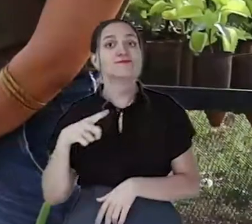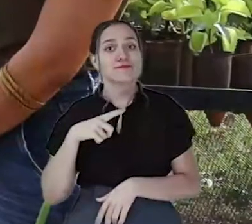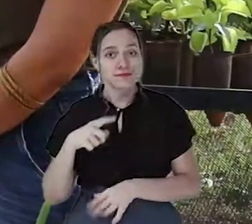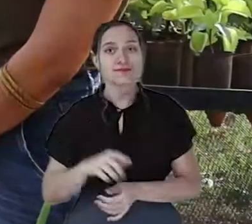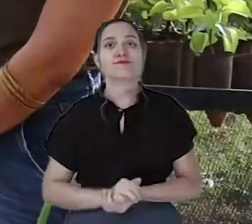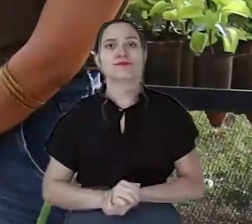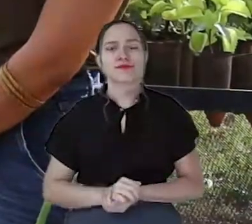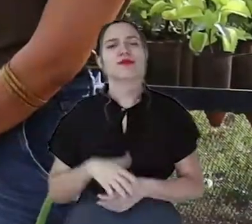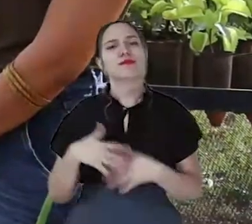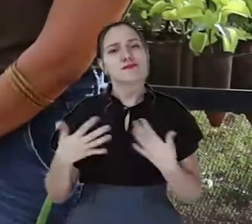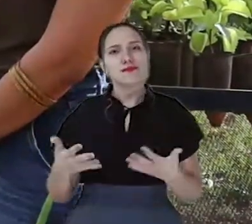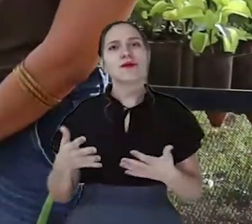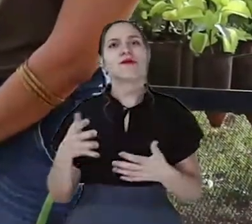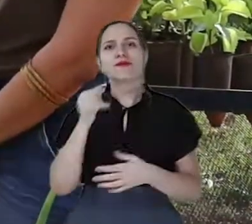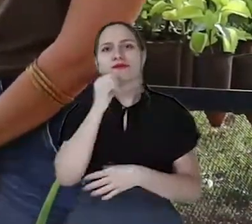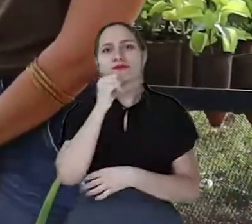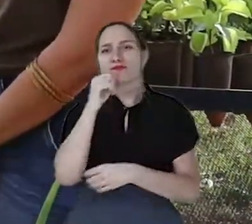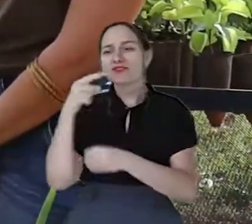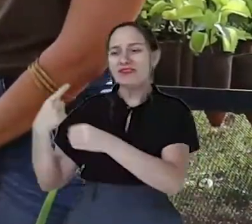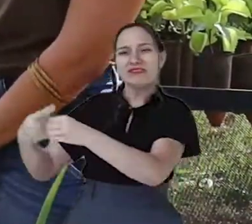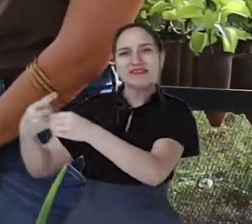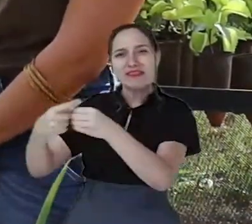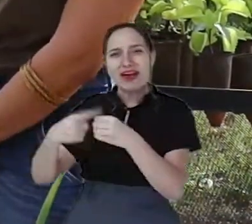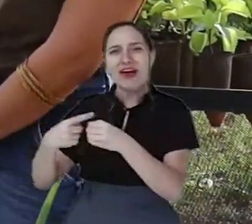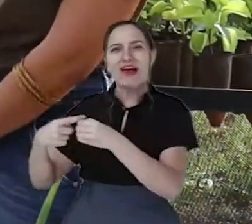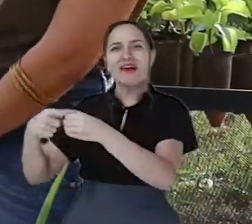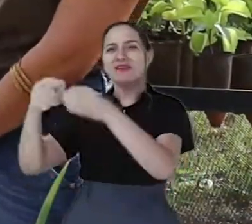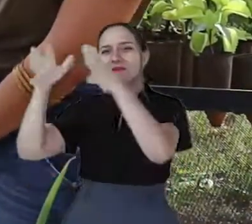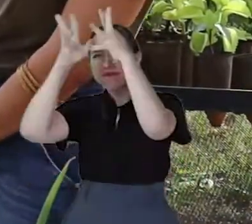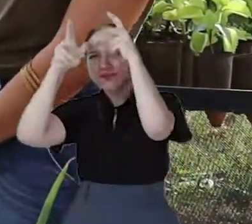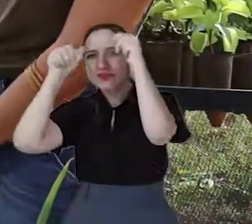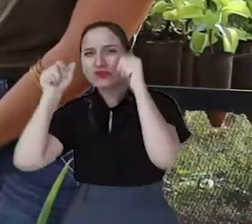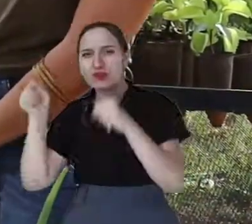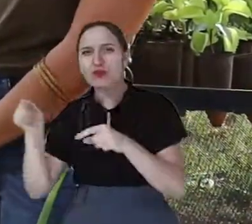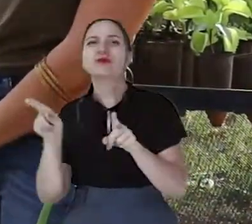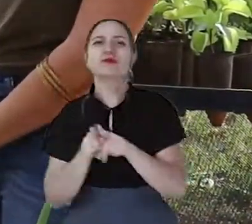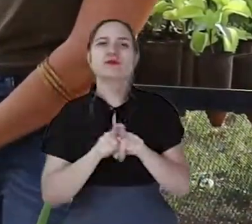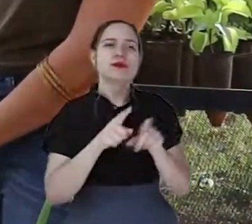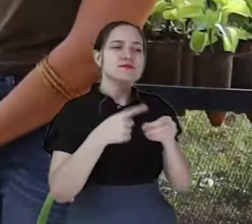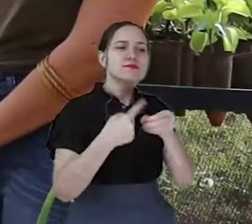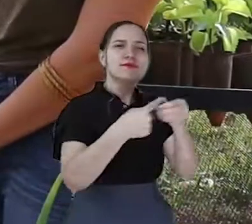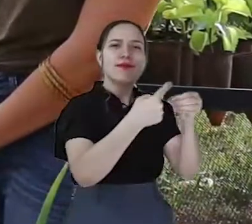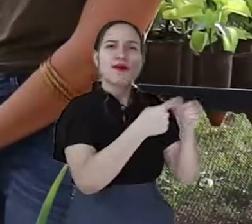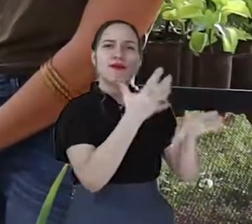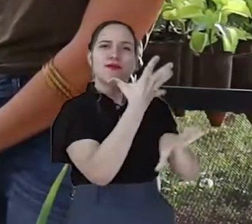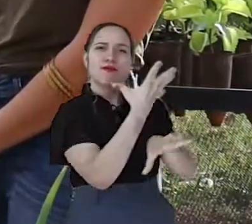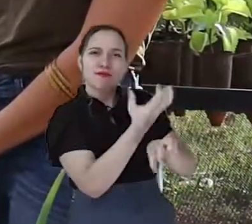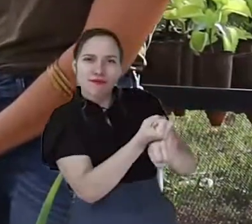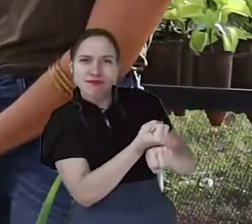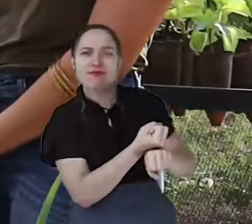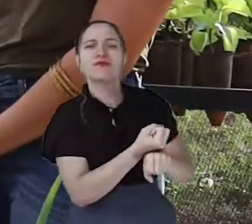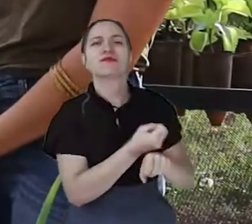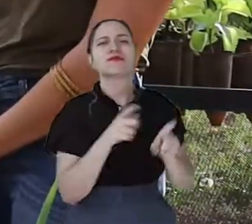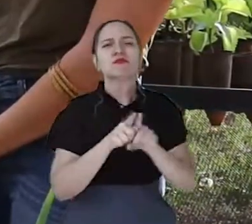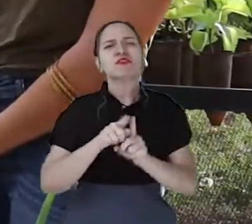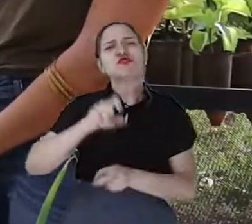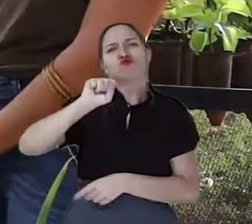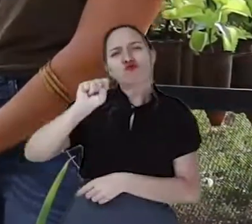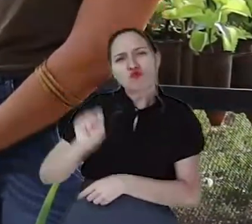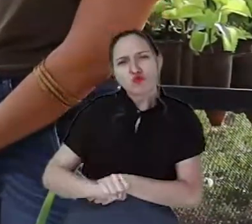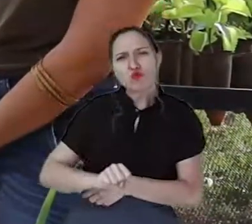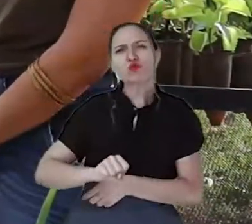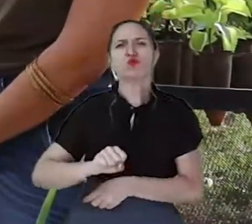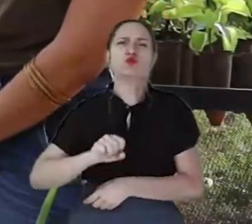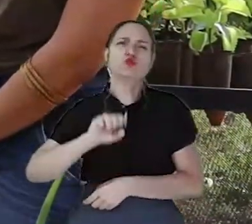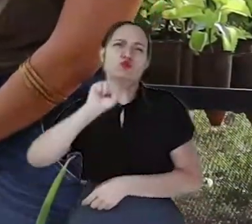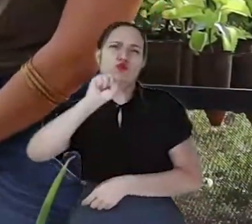as cidades da Amazônia, grande parte das cidades da Caatinga, as cidades do sul do país e do sudeste do país,